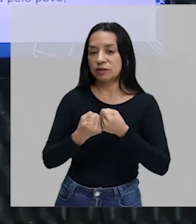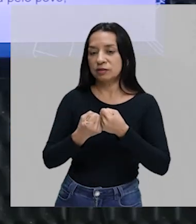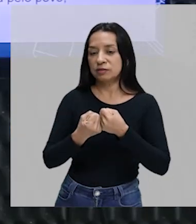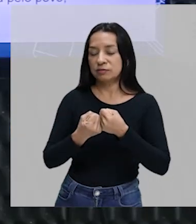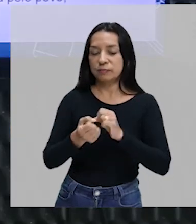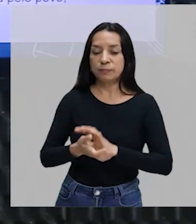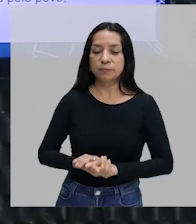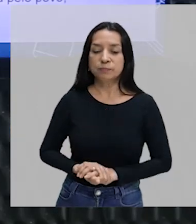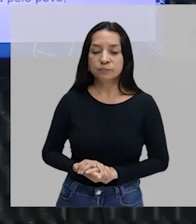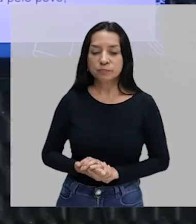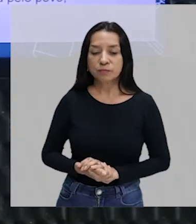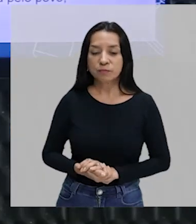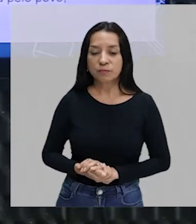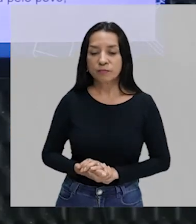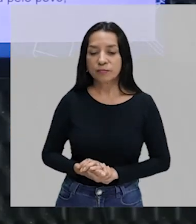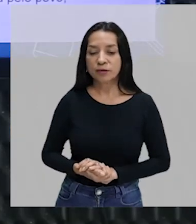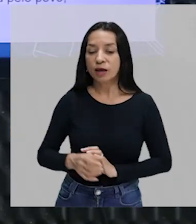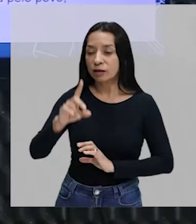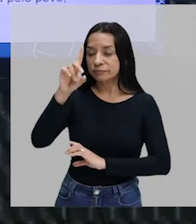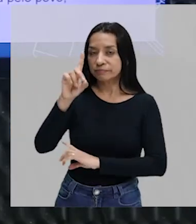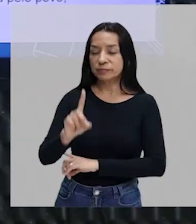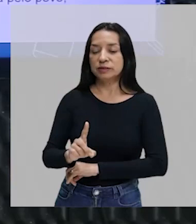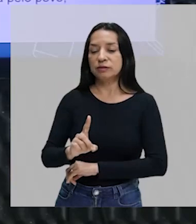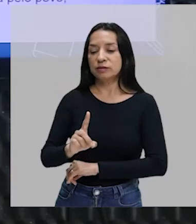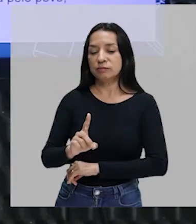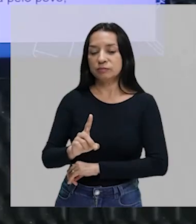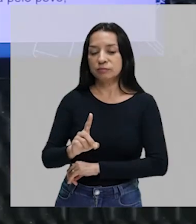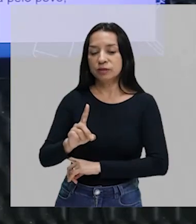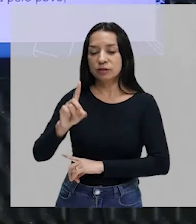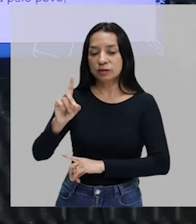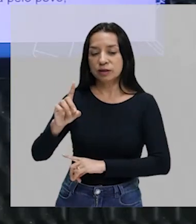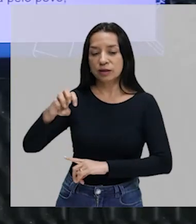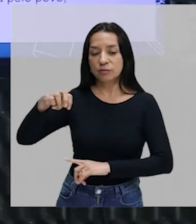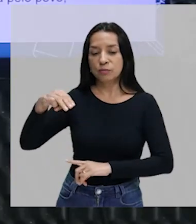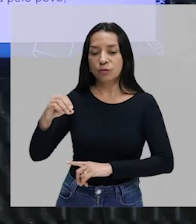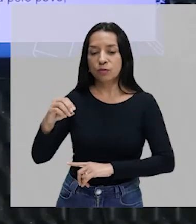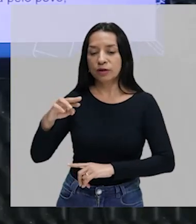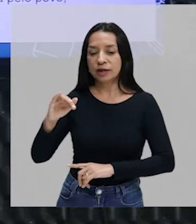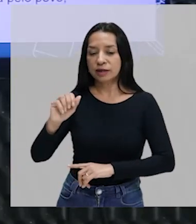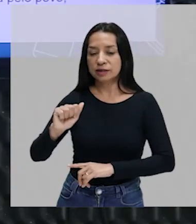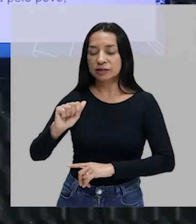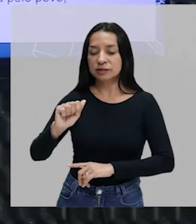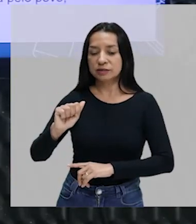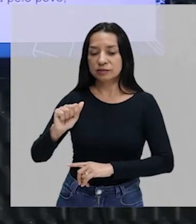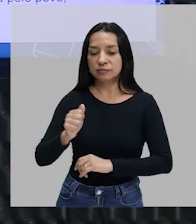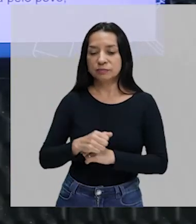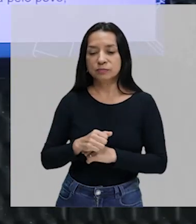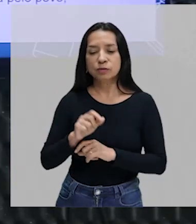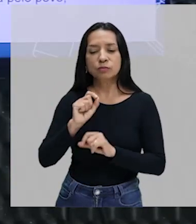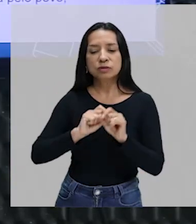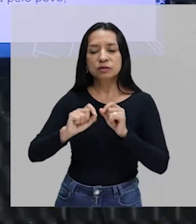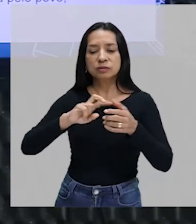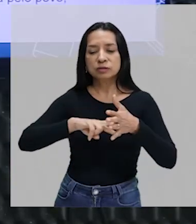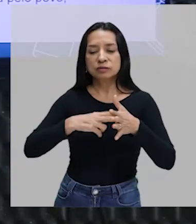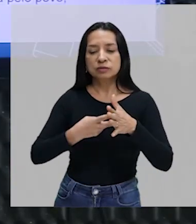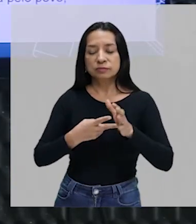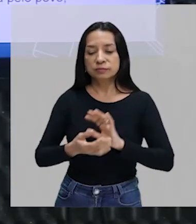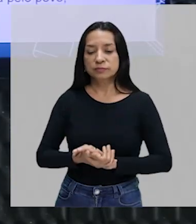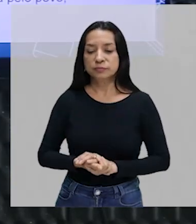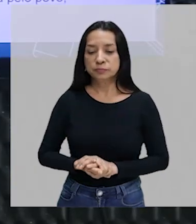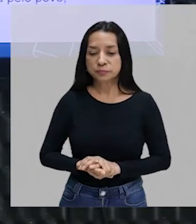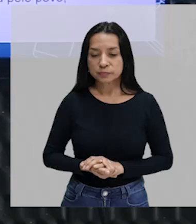maneira justa. A democracia, que na verdade é a politeia para Aristóteles, ou